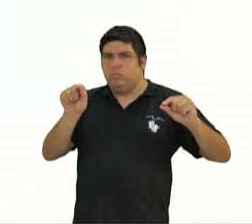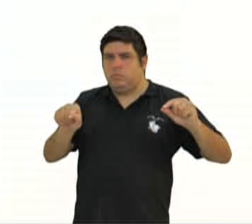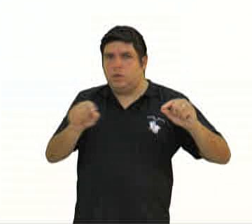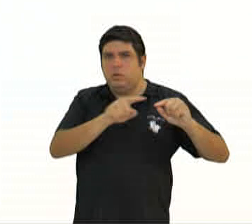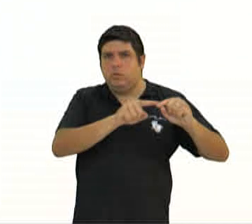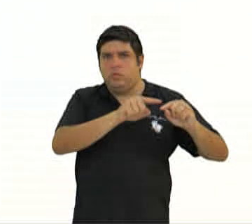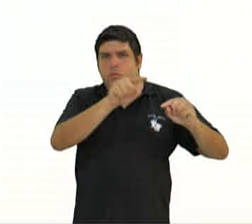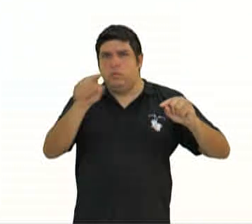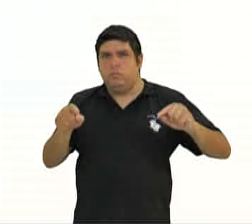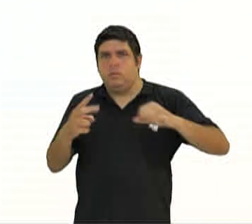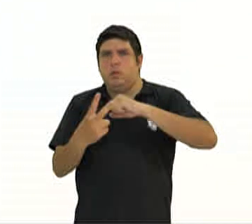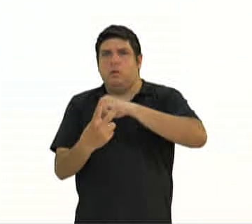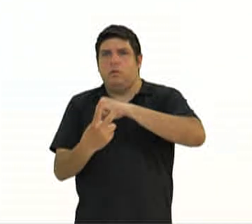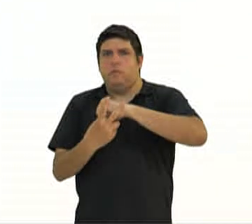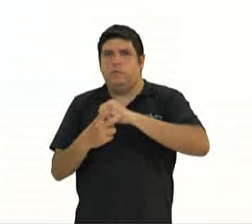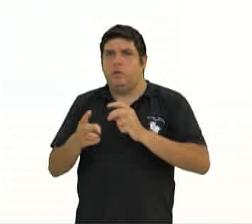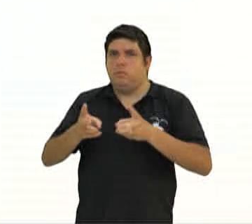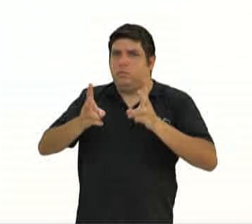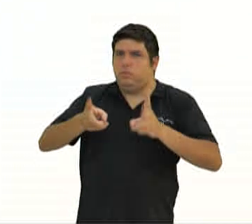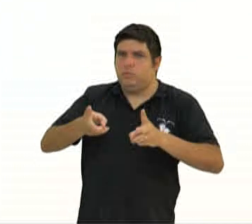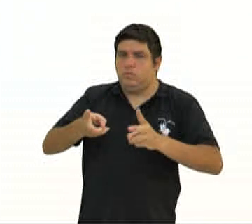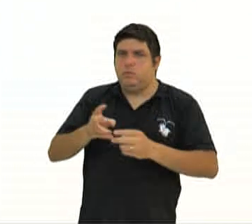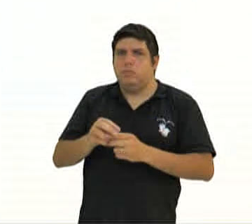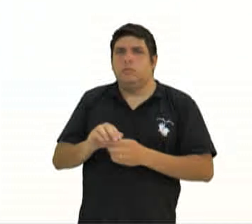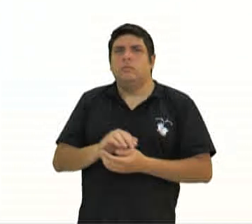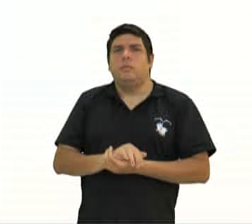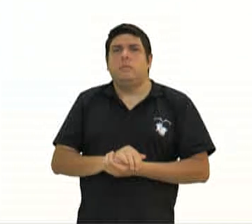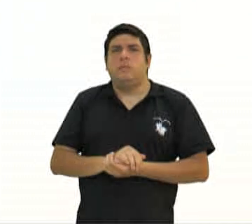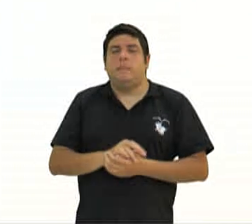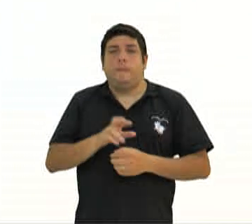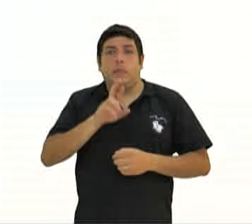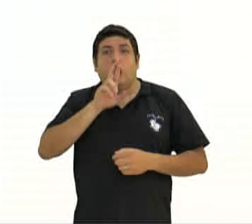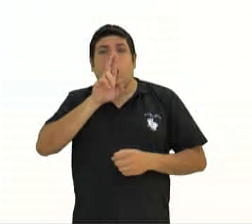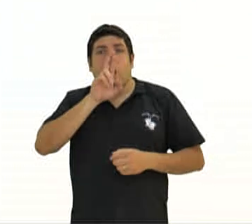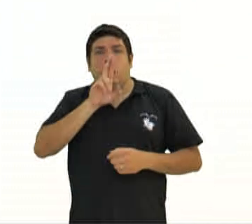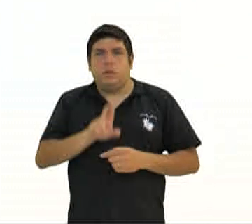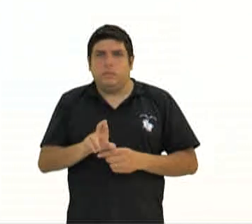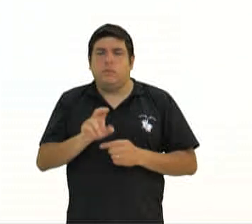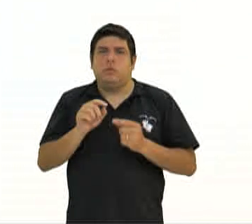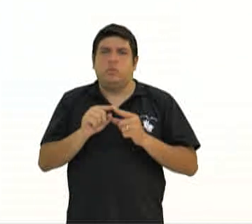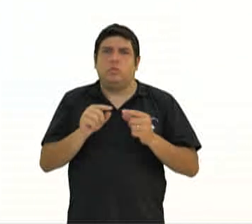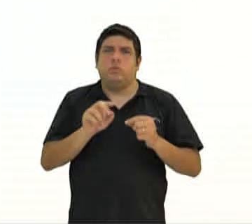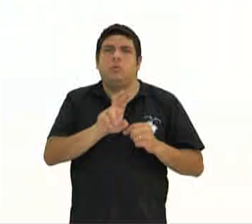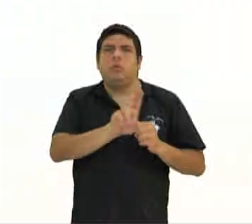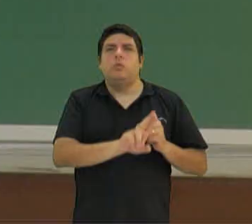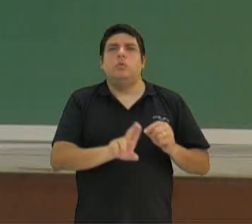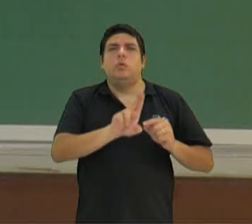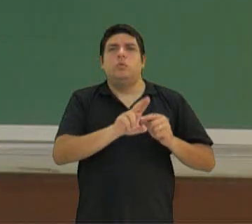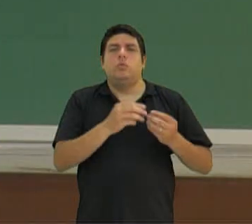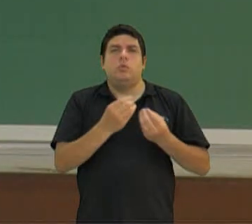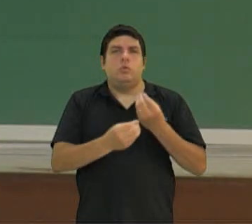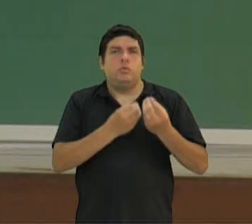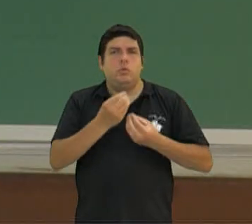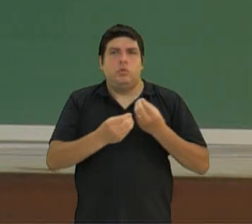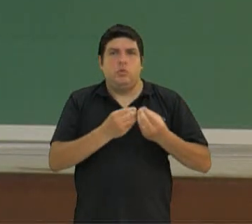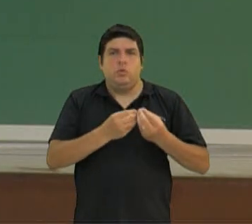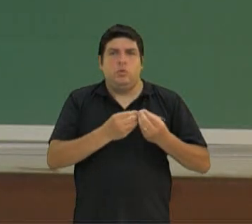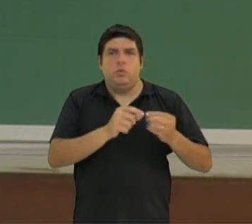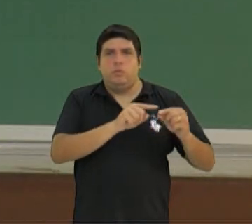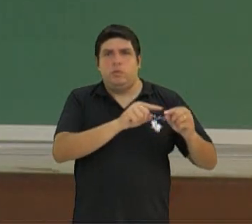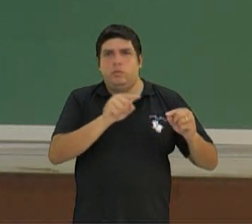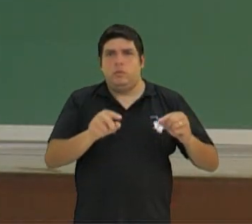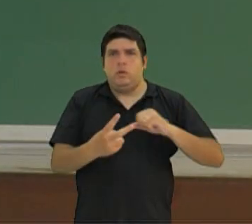você mantém na forma base, come. Na hora da resposta, aí sim você não usa o did, certo? E joga o verbo